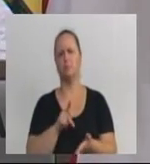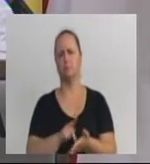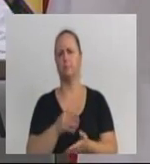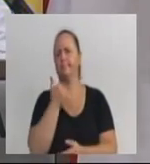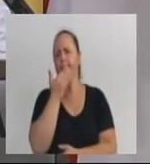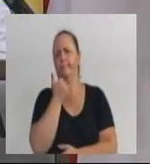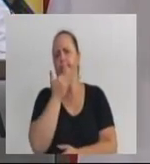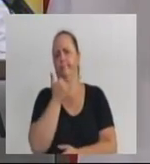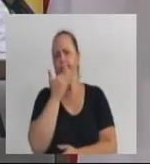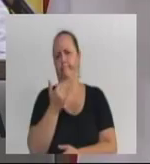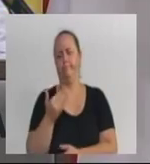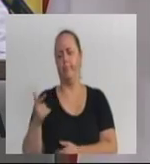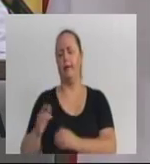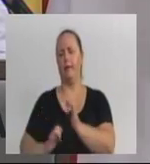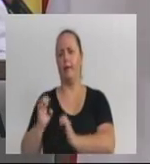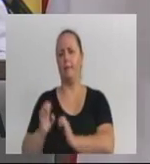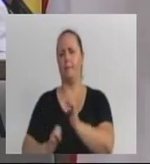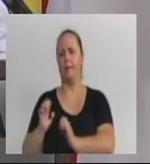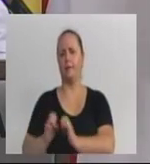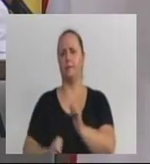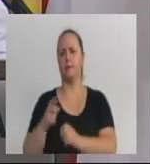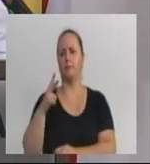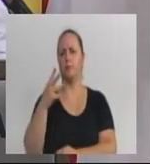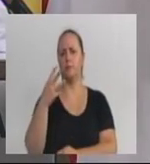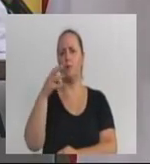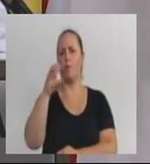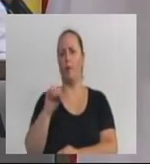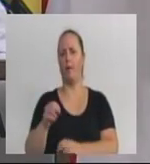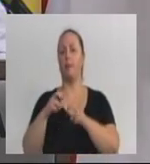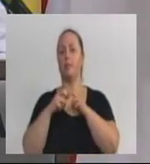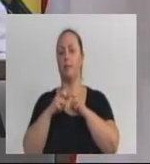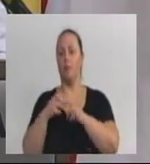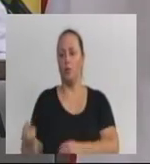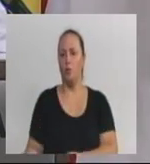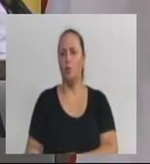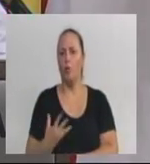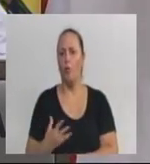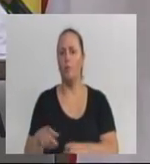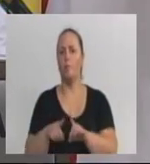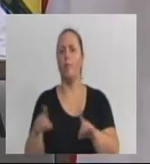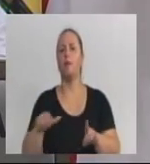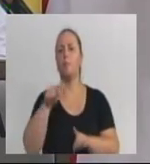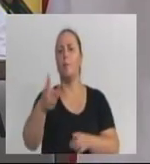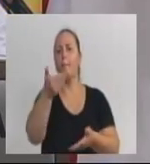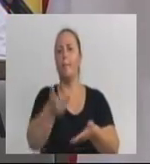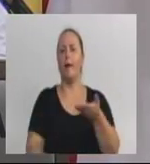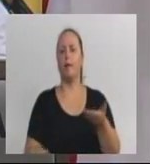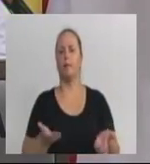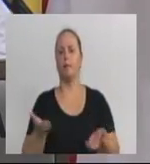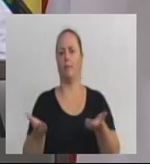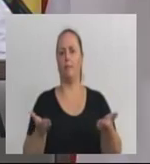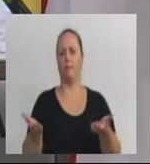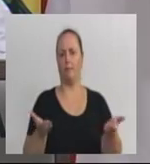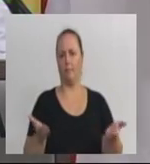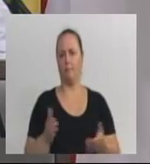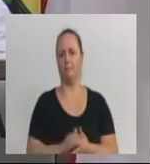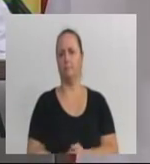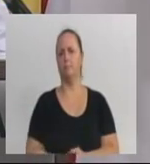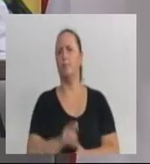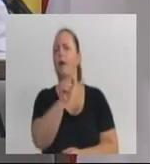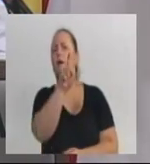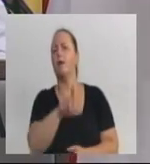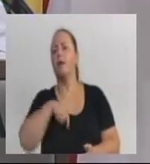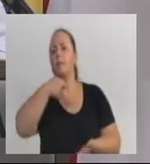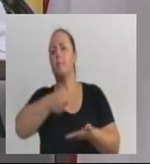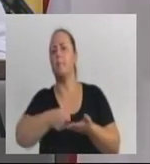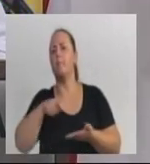ônibus novos e se eles perderem a licitação. Quem vai pagar esse rombo? Já chega